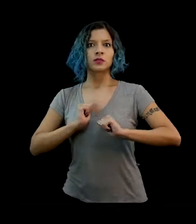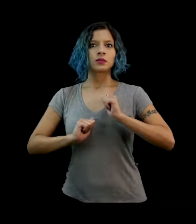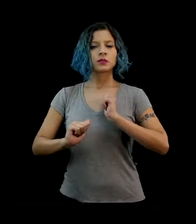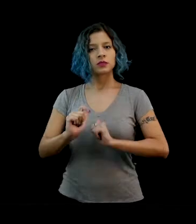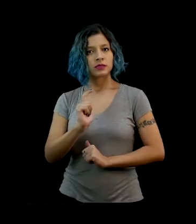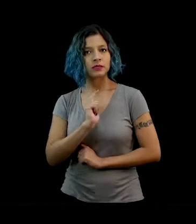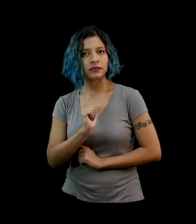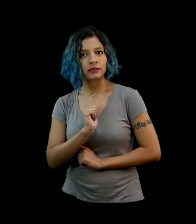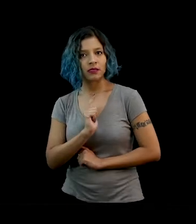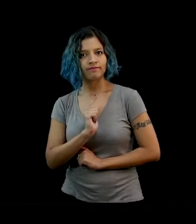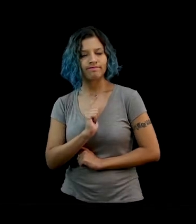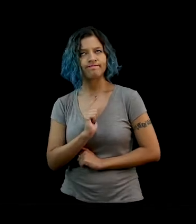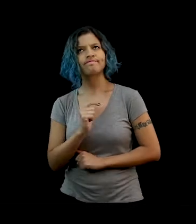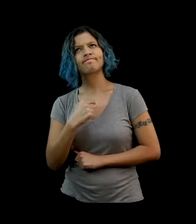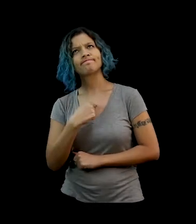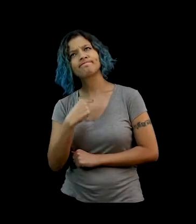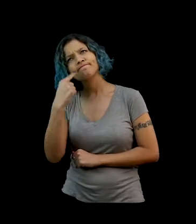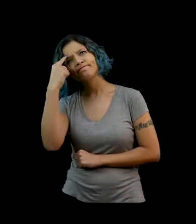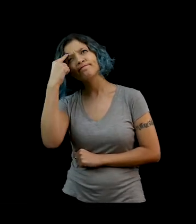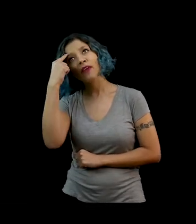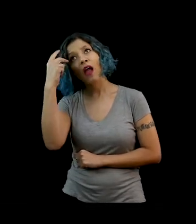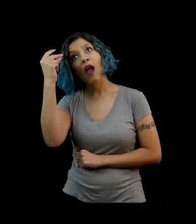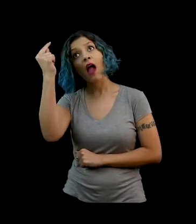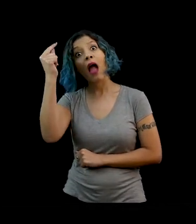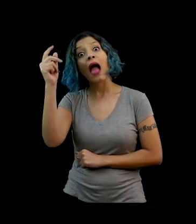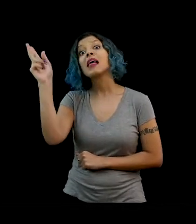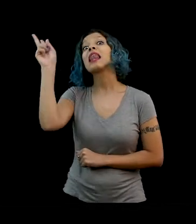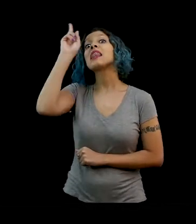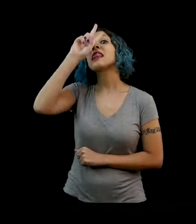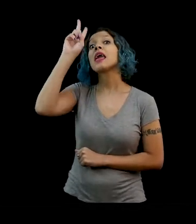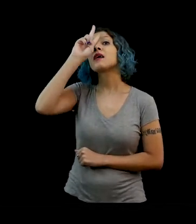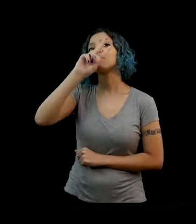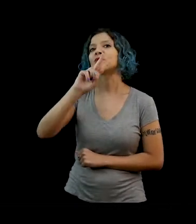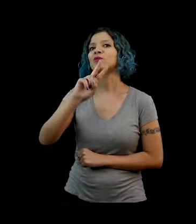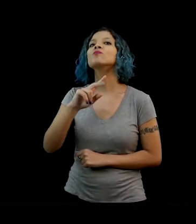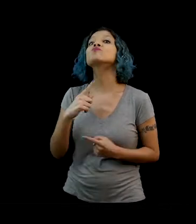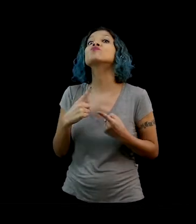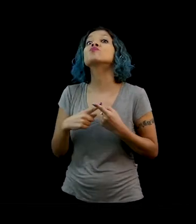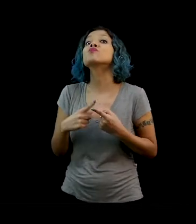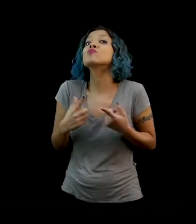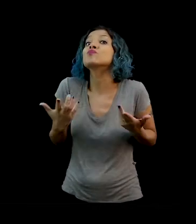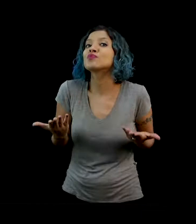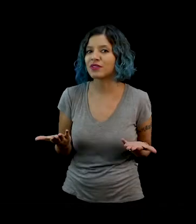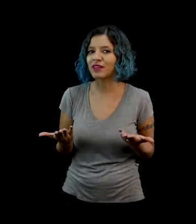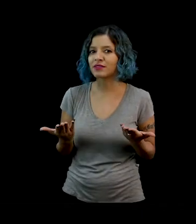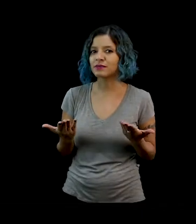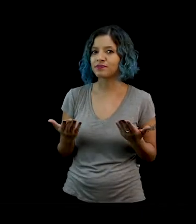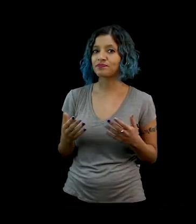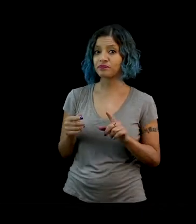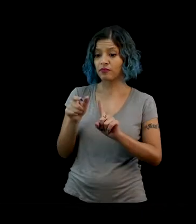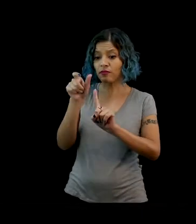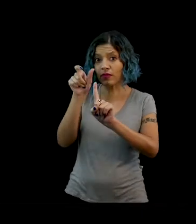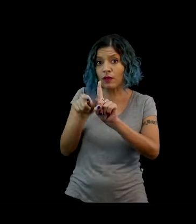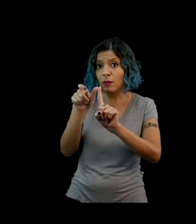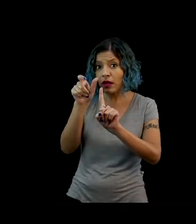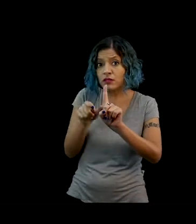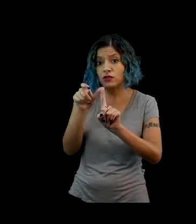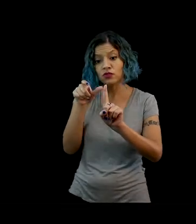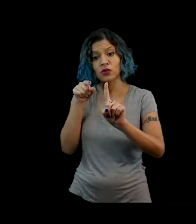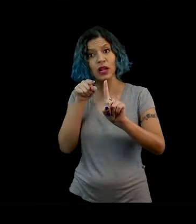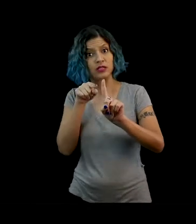que me vem à mente mas mais rápido porque ele tem uma personagem